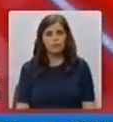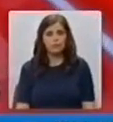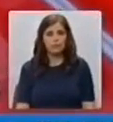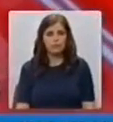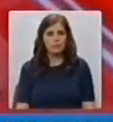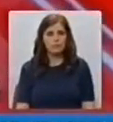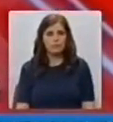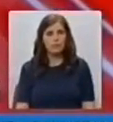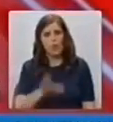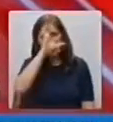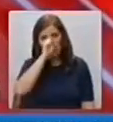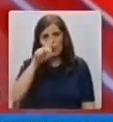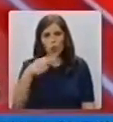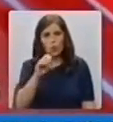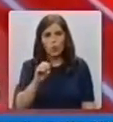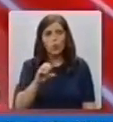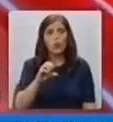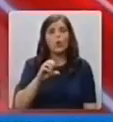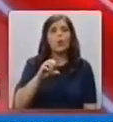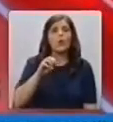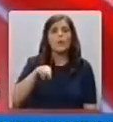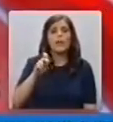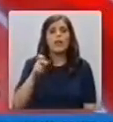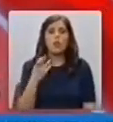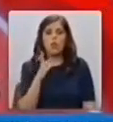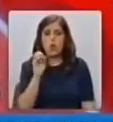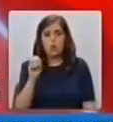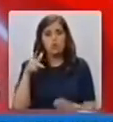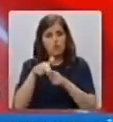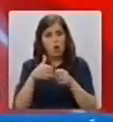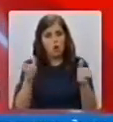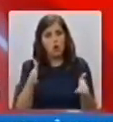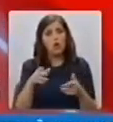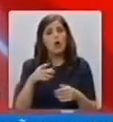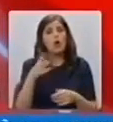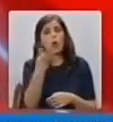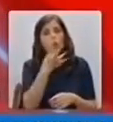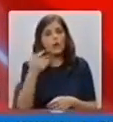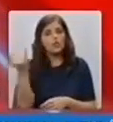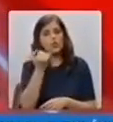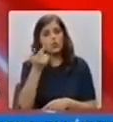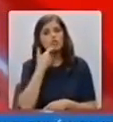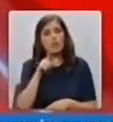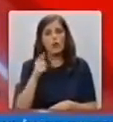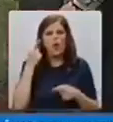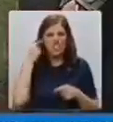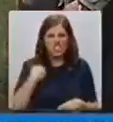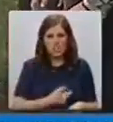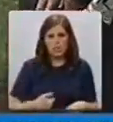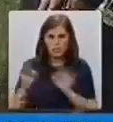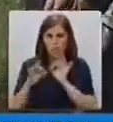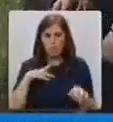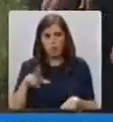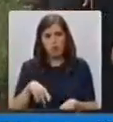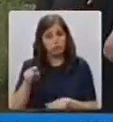Os ministros Nuno Crato e Paiás Maduro inauguraram hoje o primeiro de 4 institutos de língua chinesa previstos para o país. O Instituto